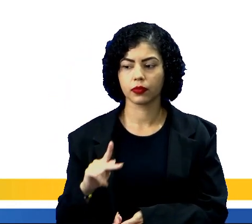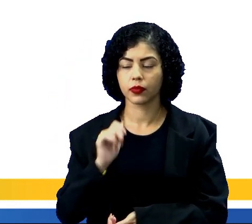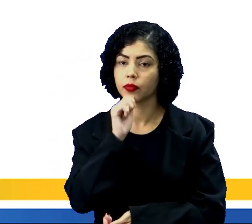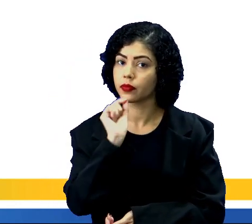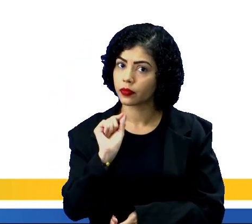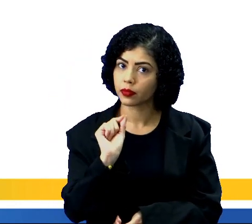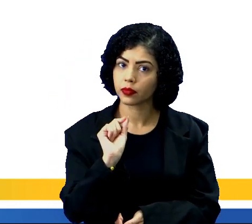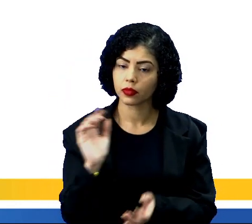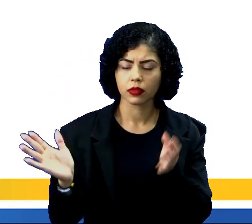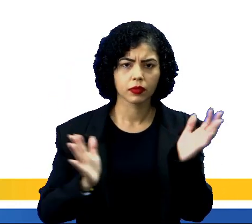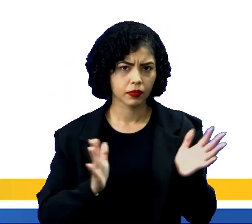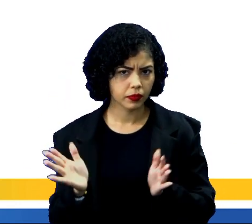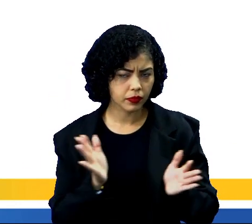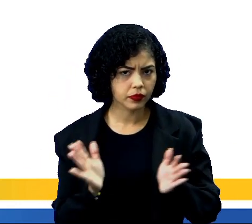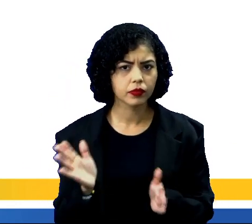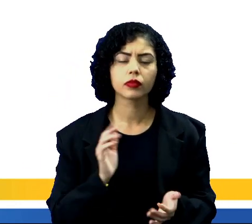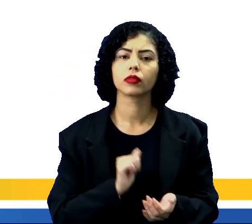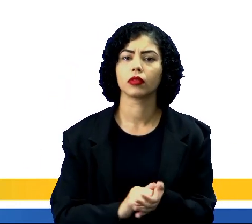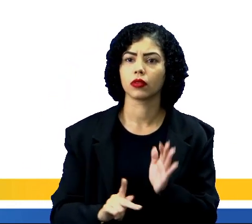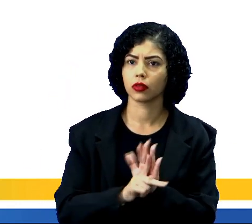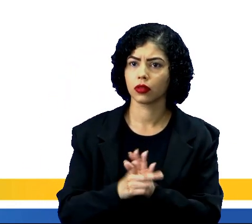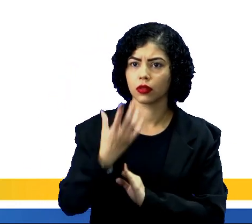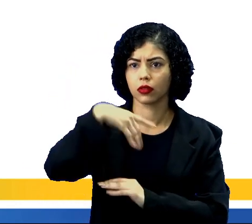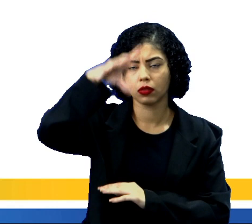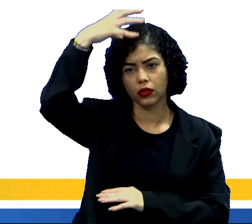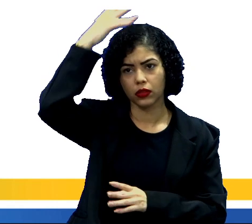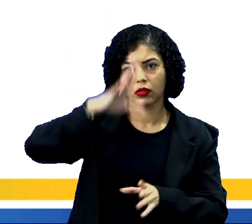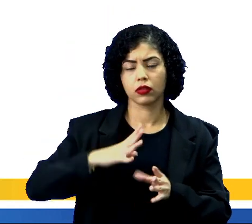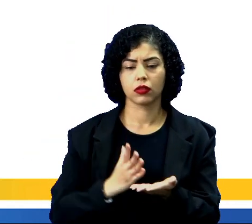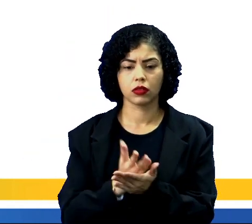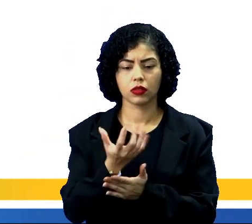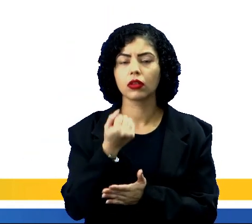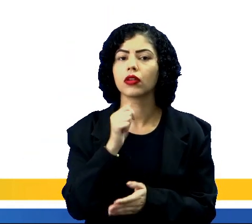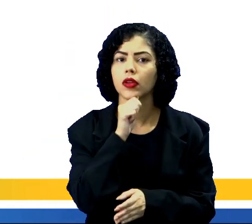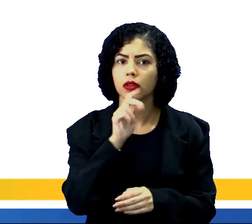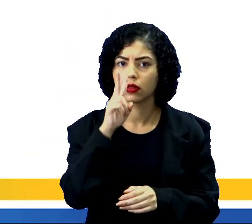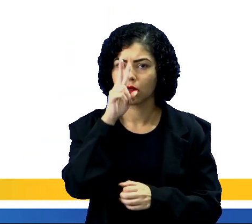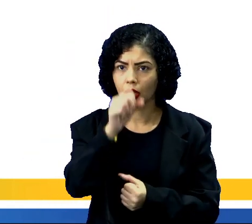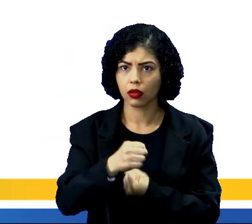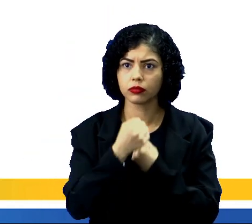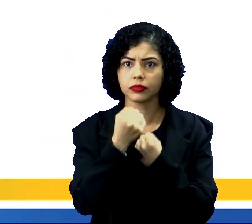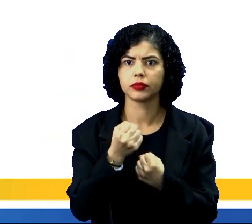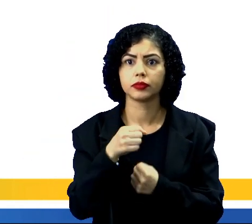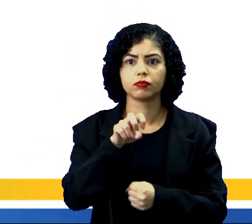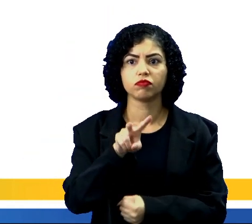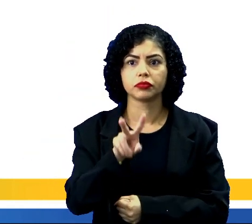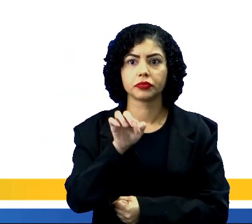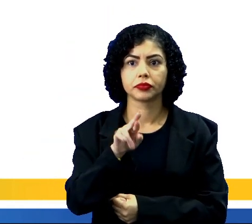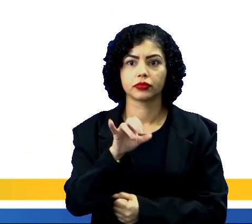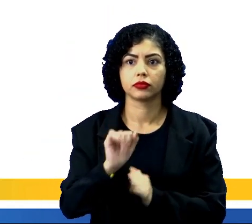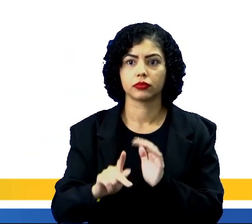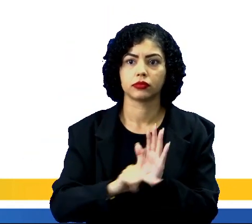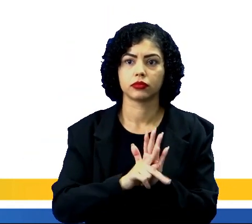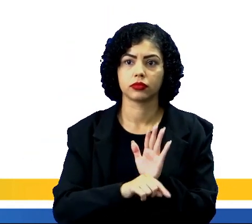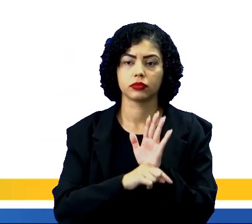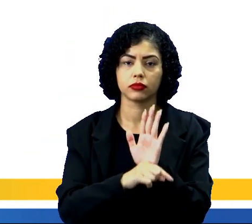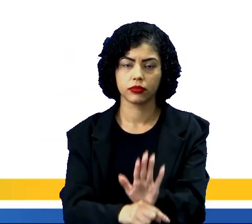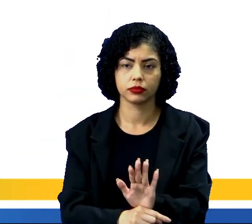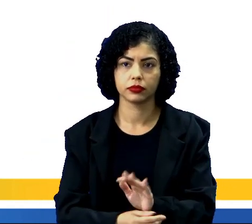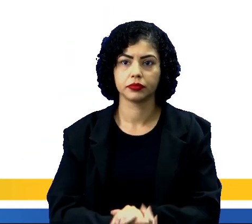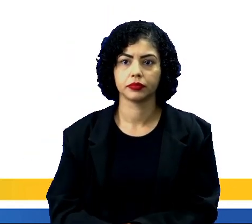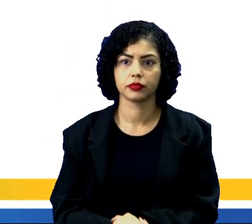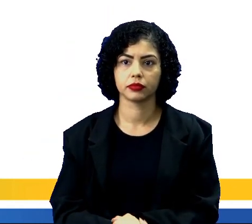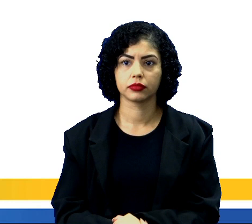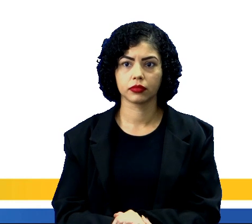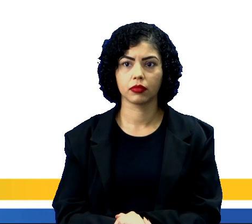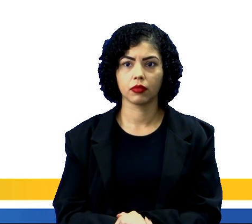deles era assessorar o rei e tinha o poder também de vetar as leis apresentadas pelo monarca.